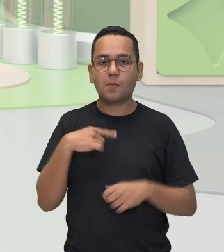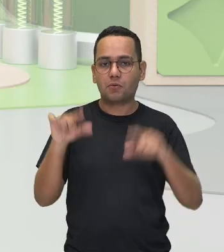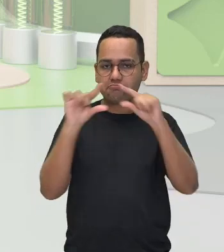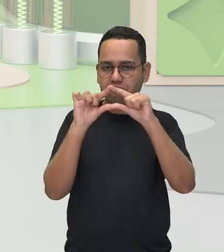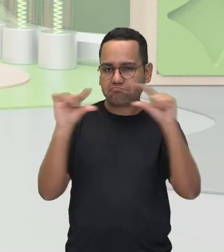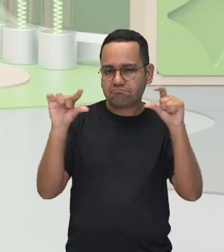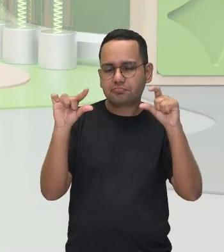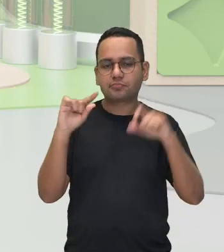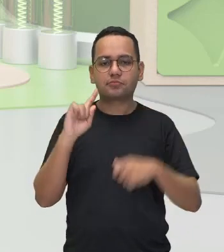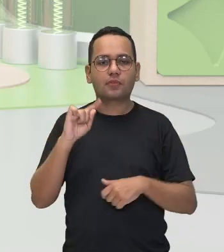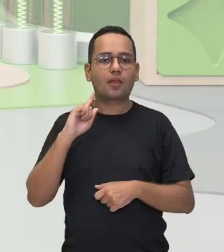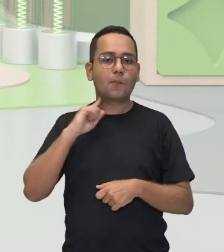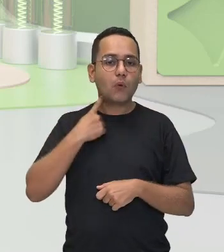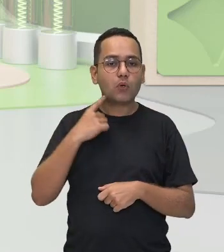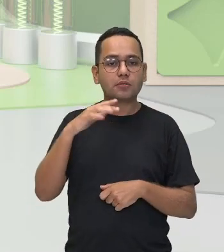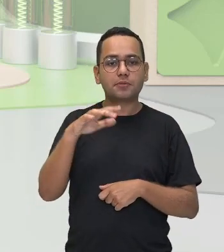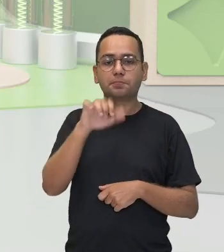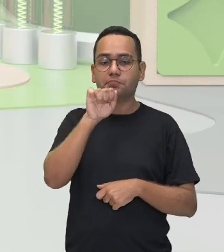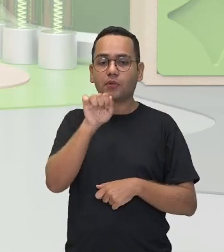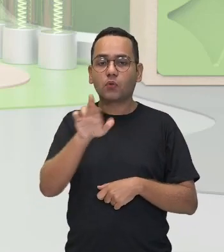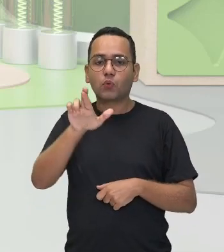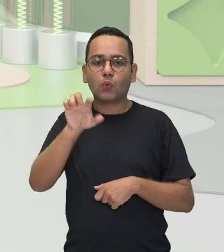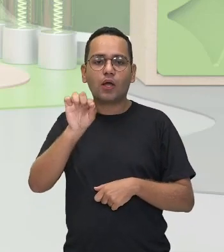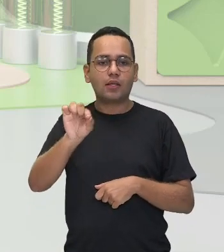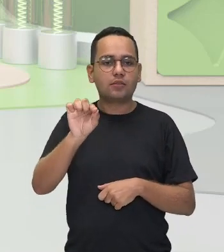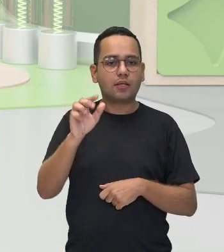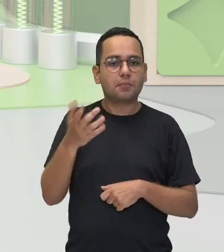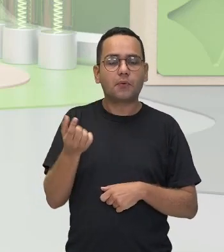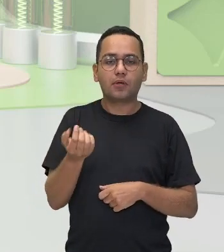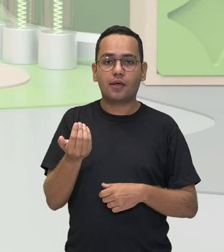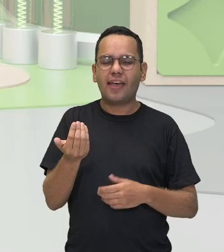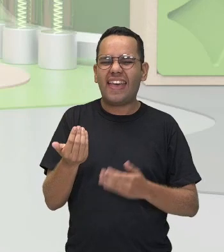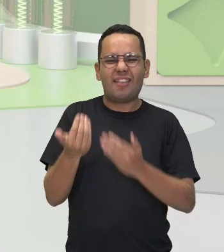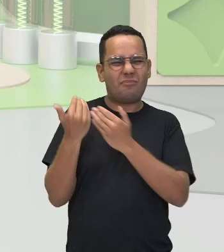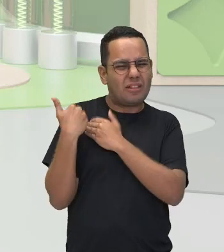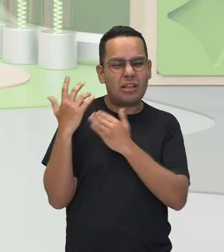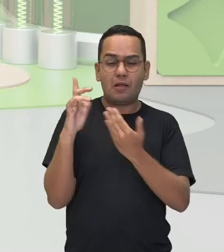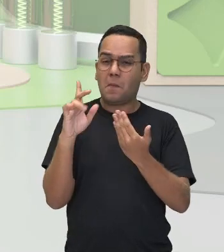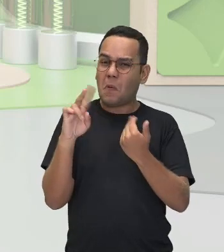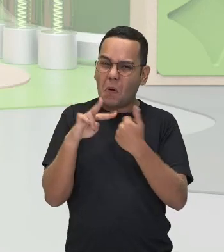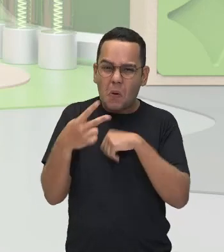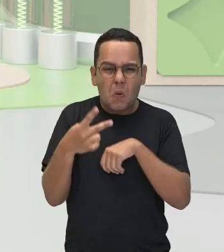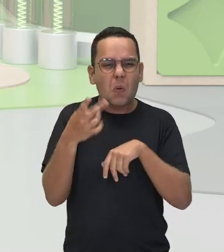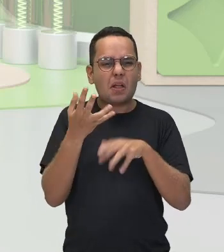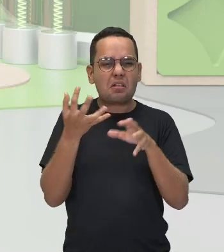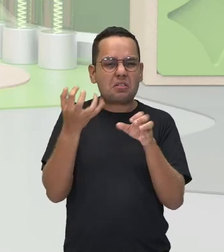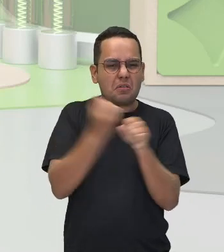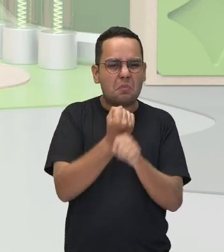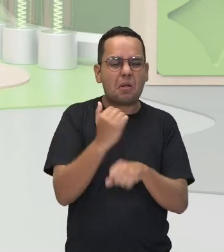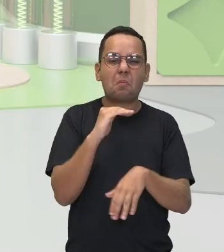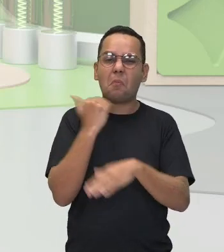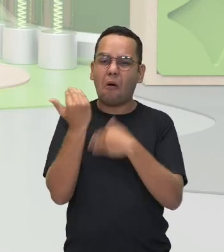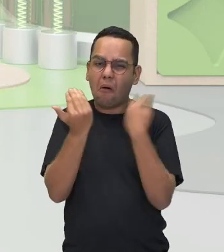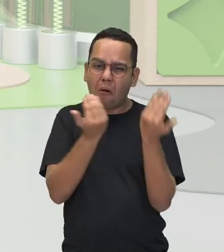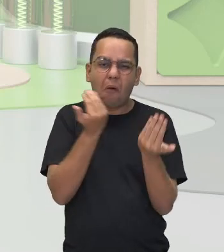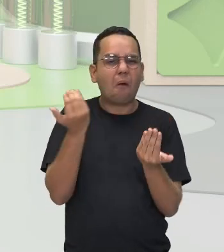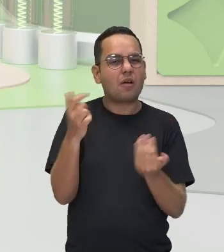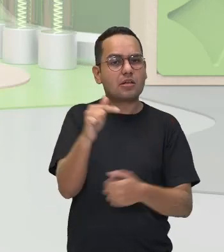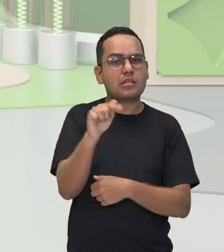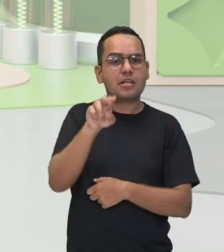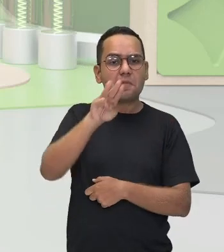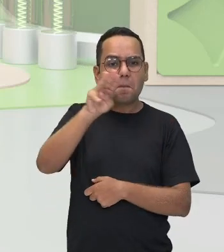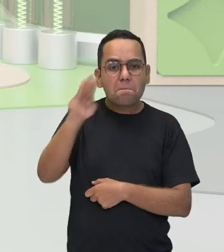poluição do ar é responsável pela morte de 7 milhões de pessoas por ano. Olha a quantidade